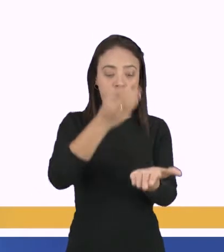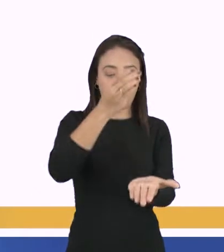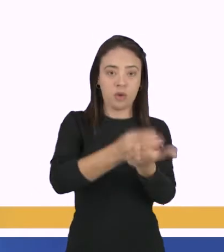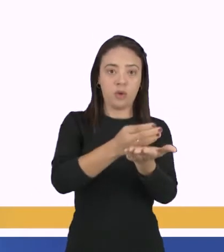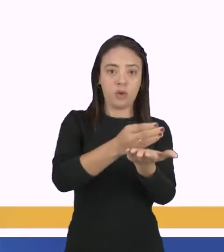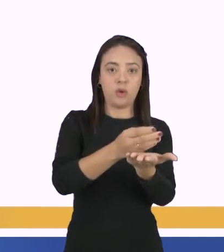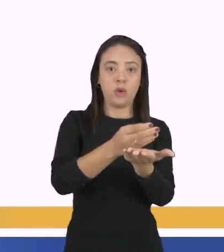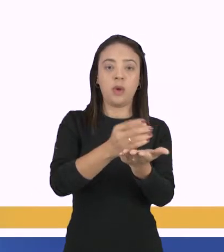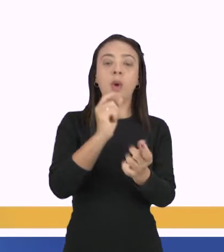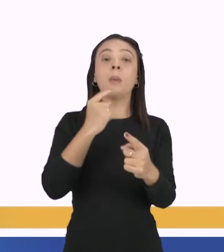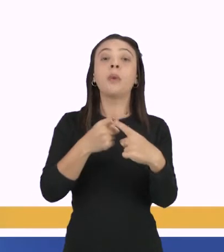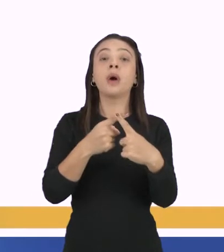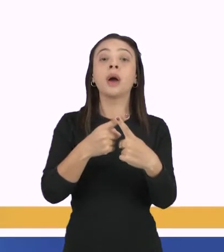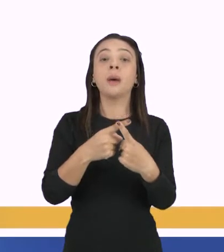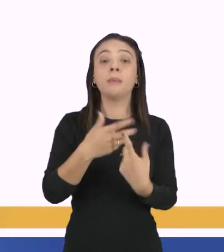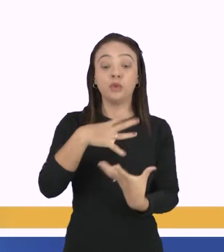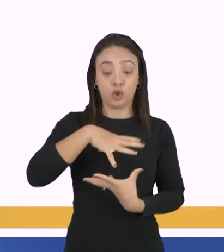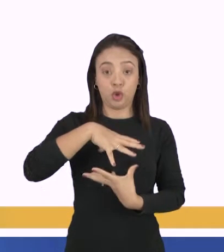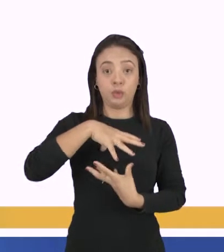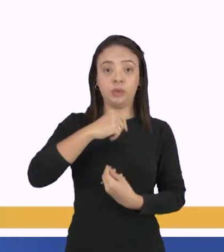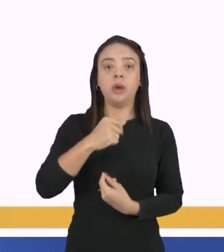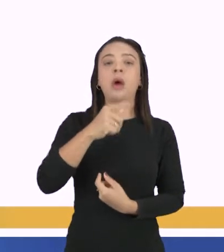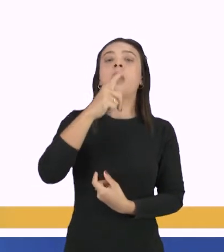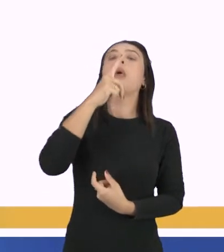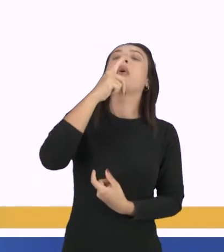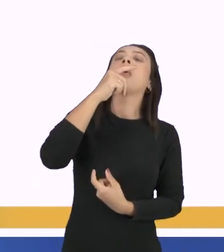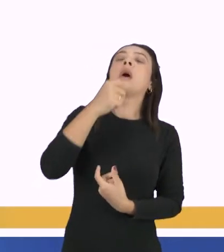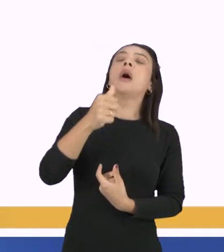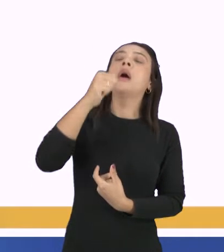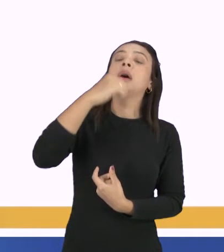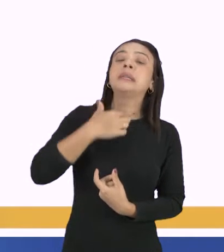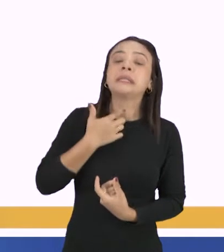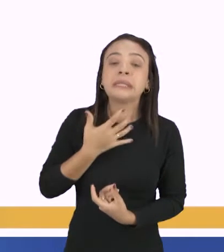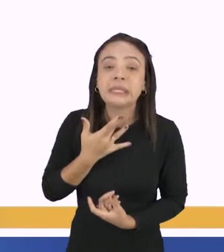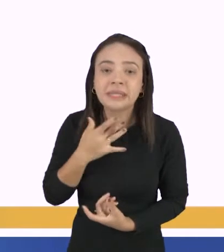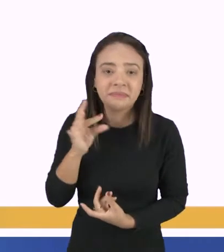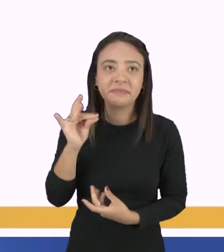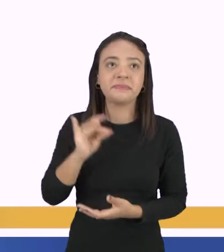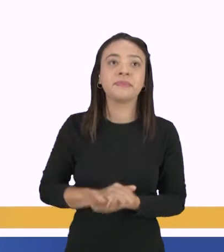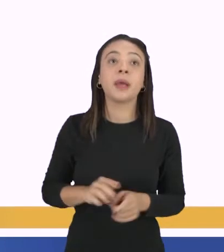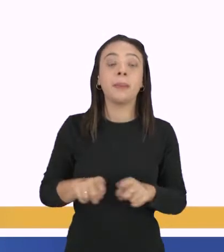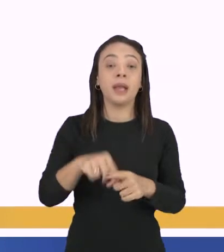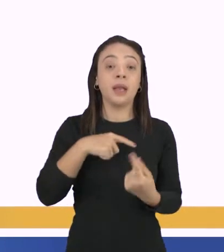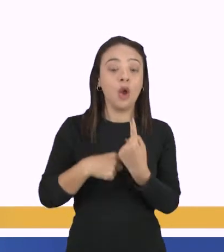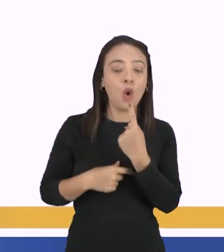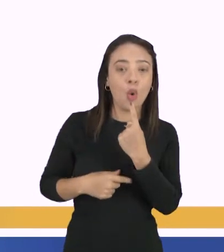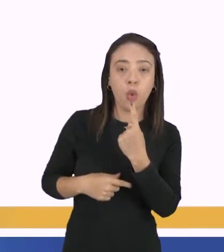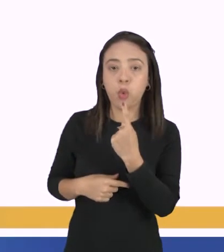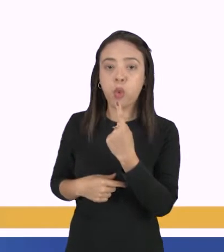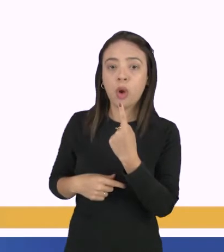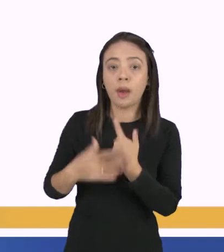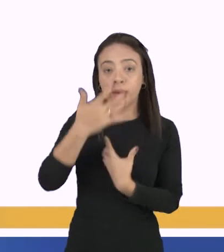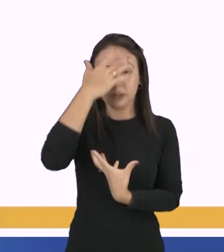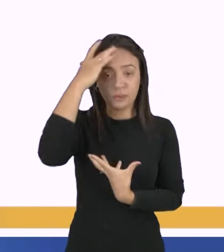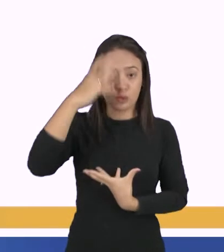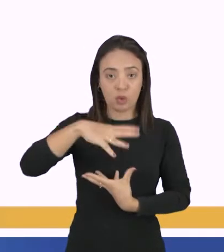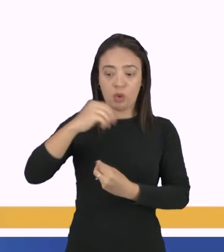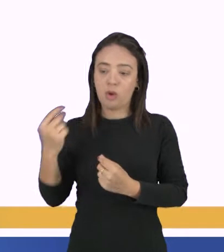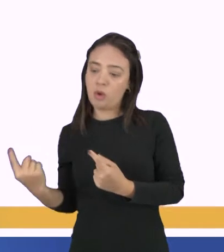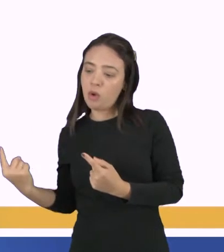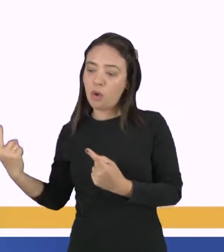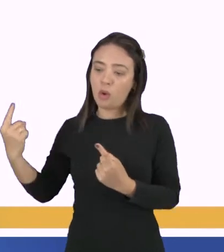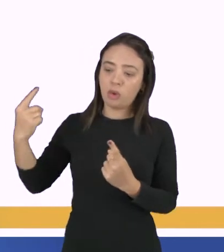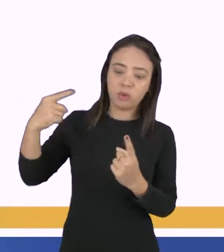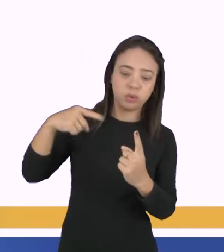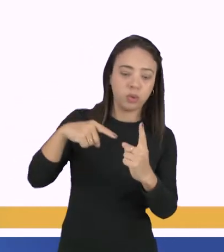o espírito saciar sua sede. As velas trazem a luz para guiar as almas no regresso para sua casa.